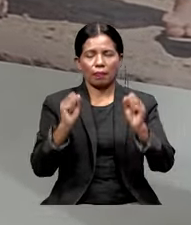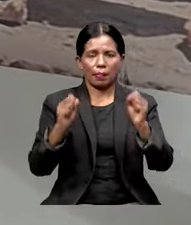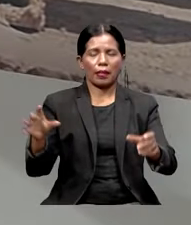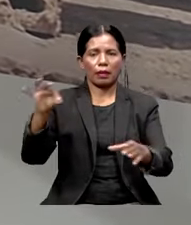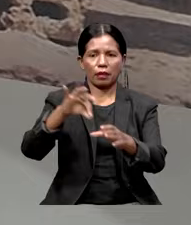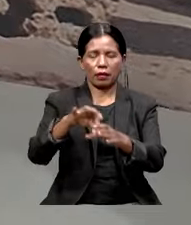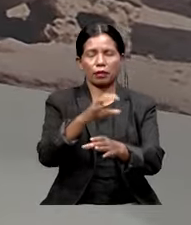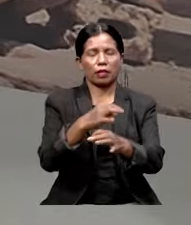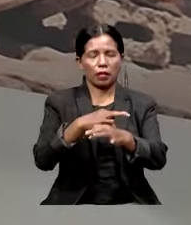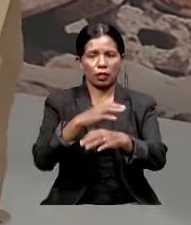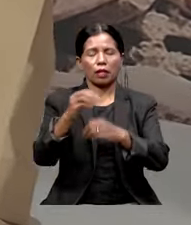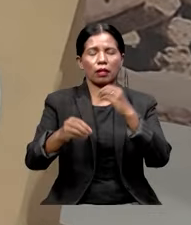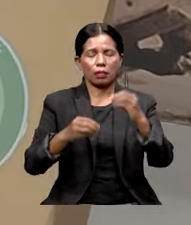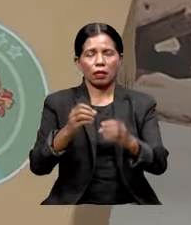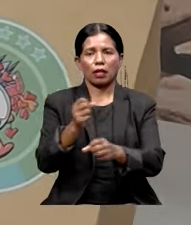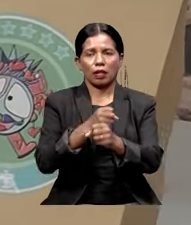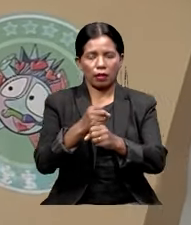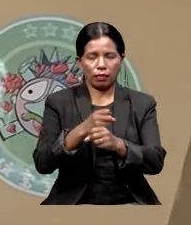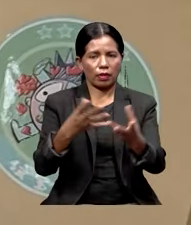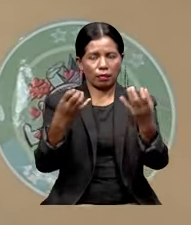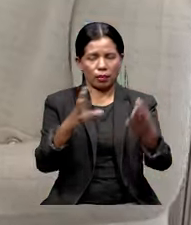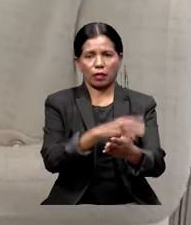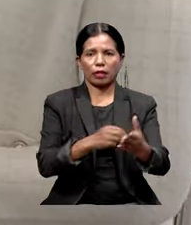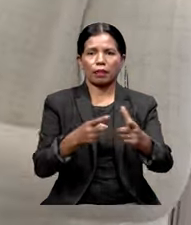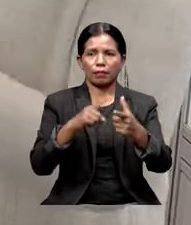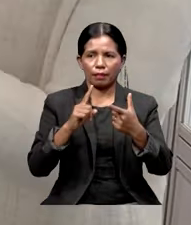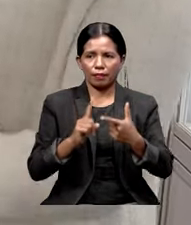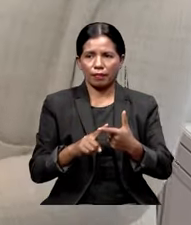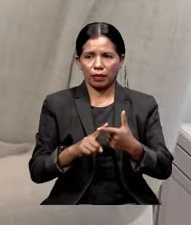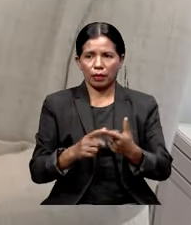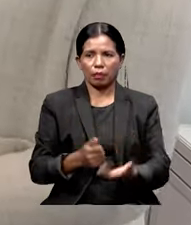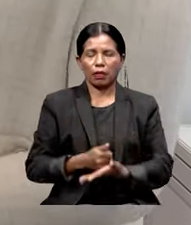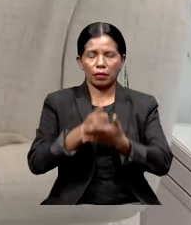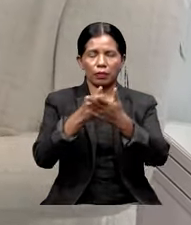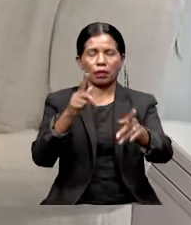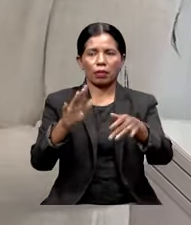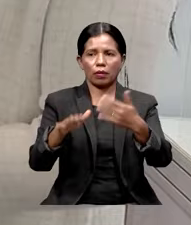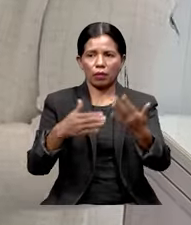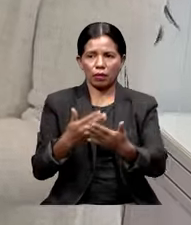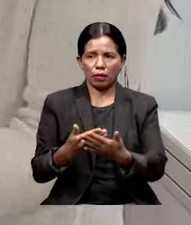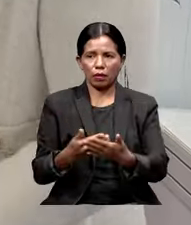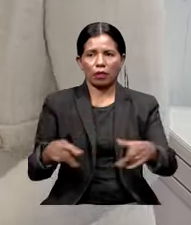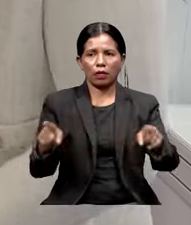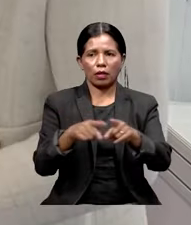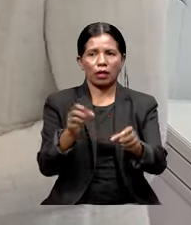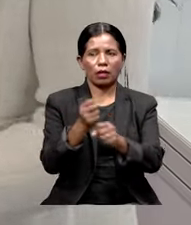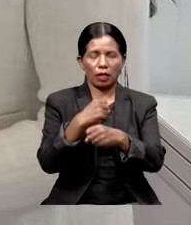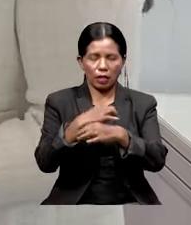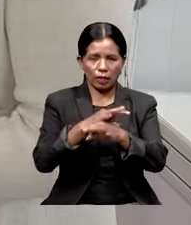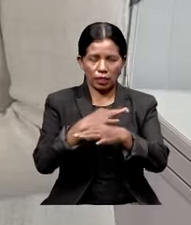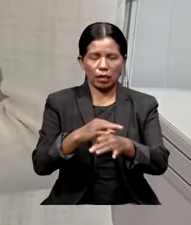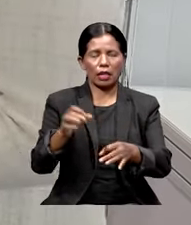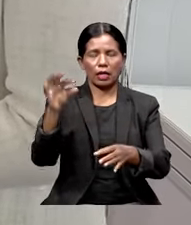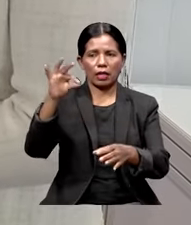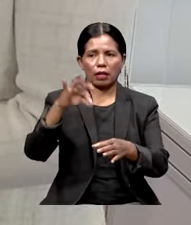halo reabilitação para produzir na café barra glutar e bele ajuda tos na insira a nessa reabilitação da neve a